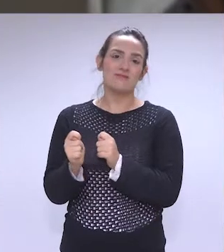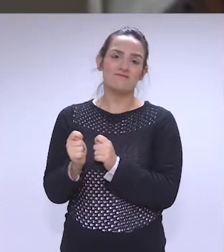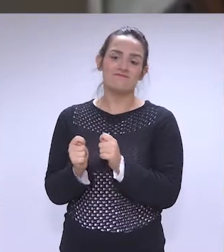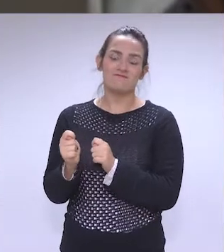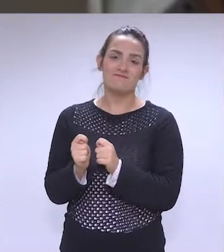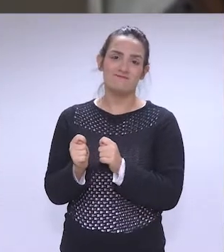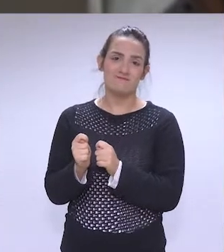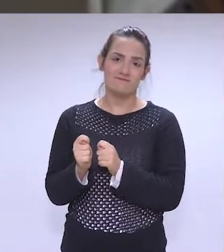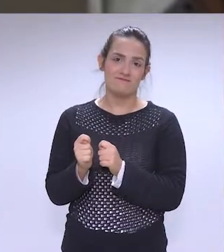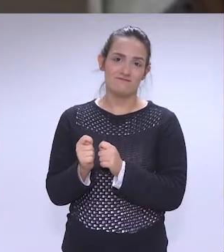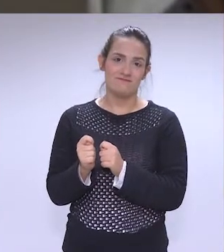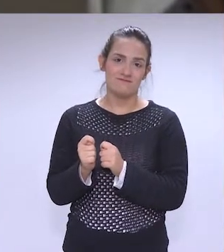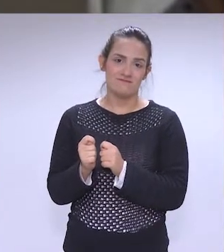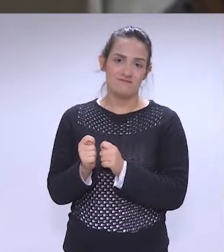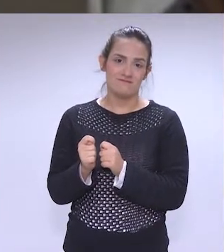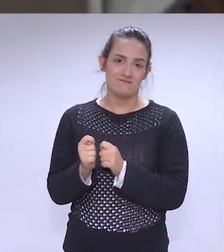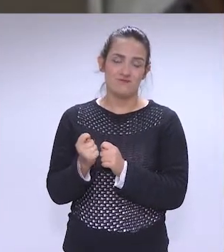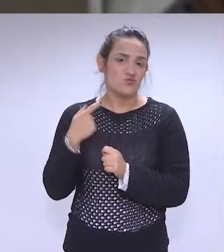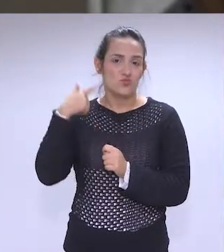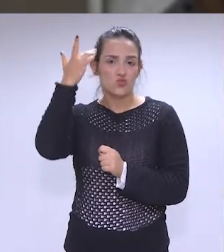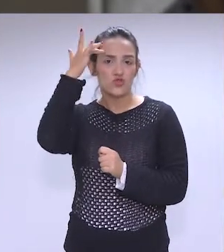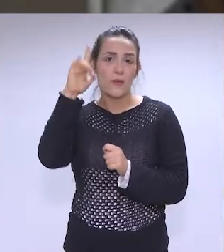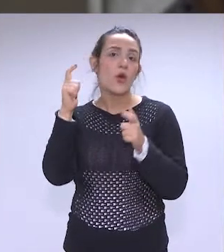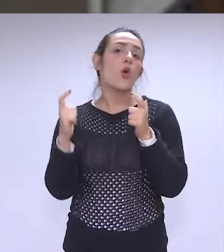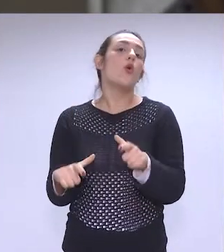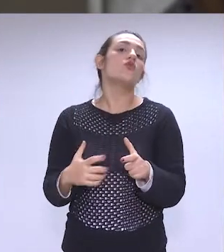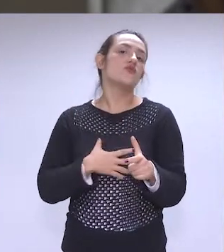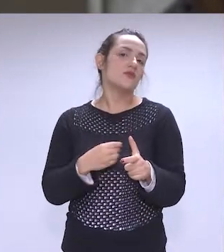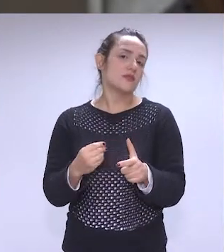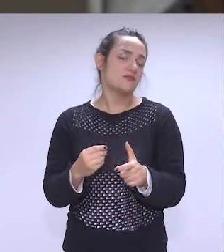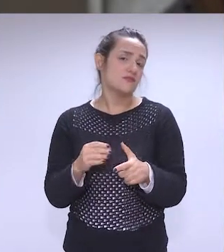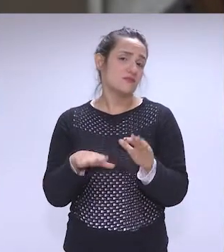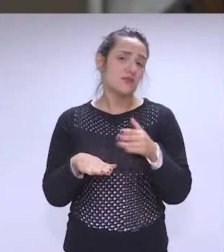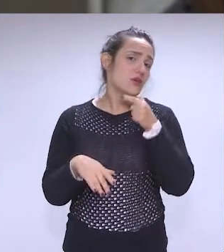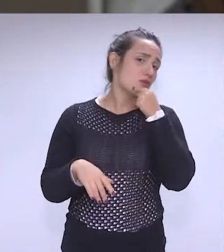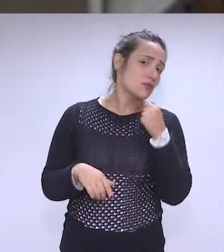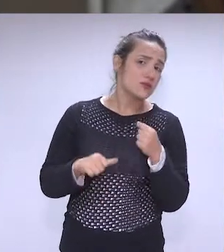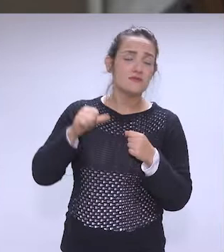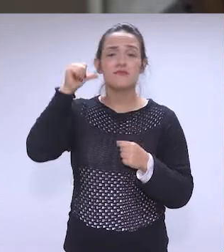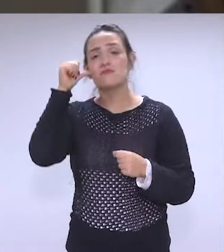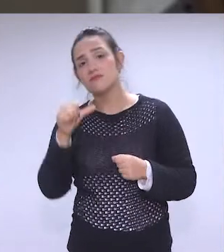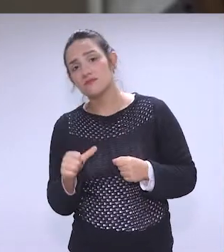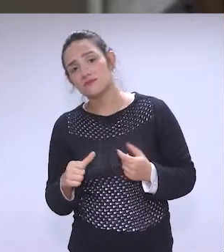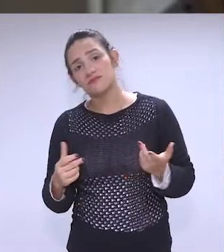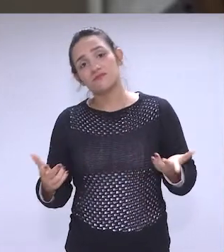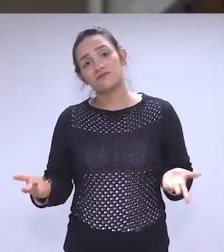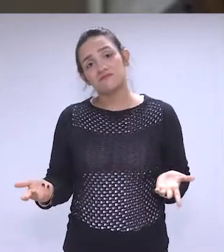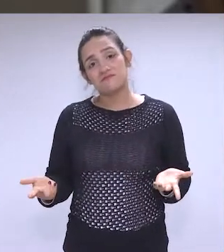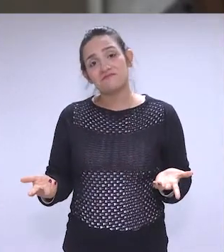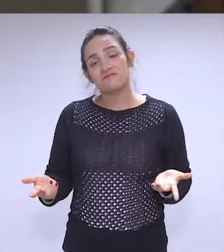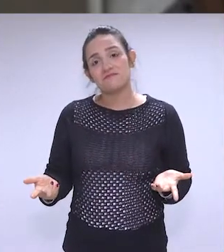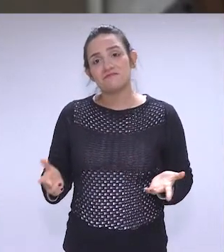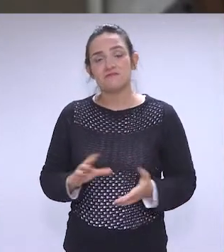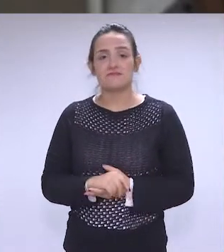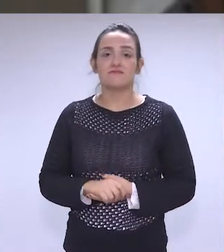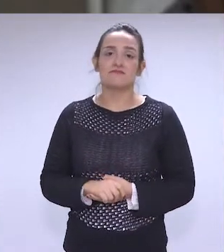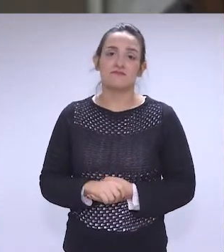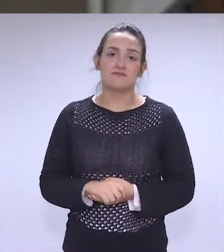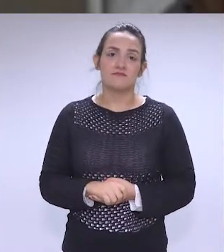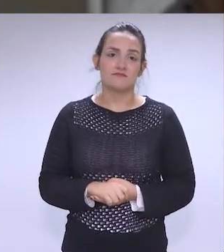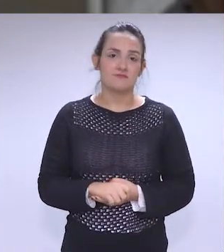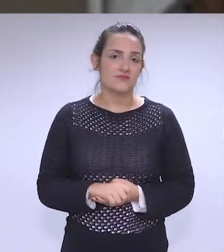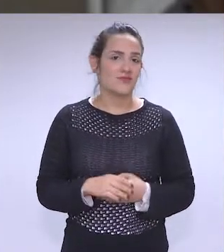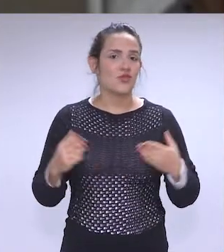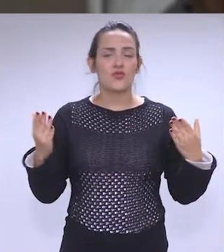controle de onde estão os filhos, tanto o menino quanto a menina.